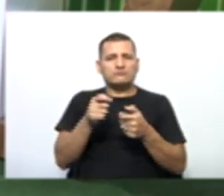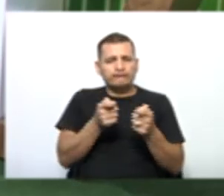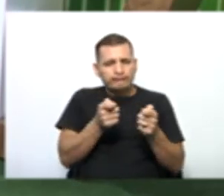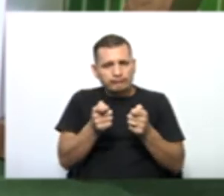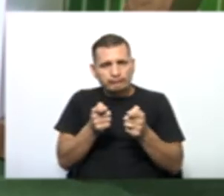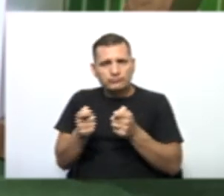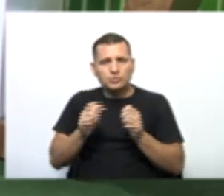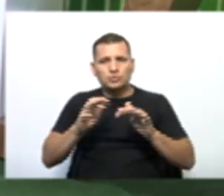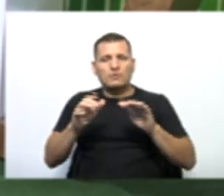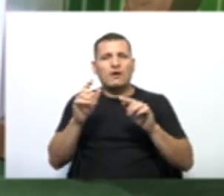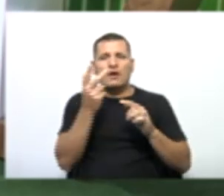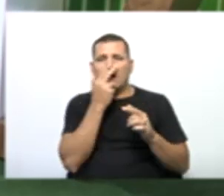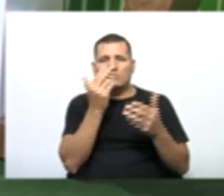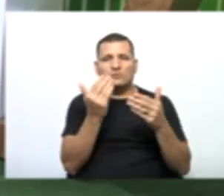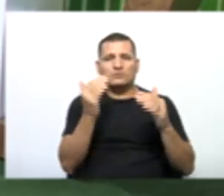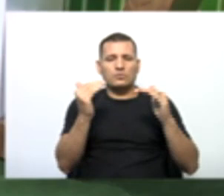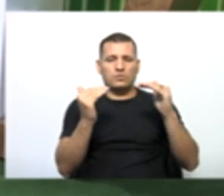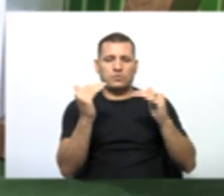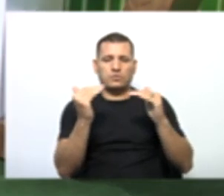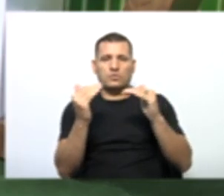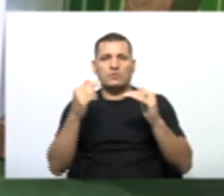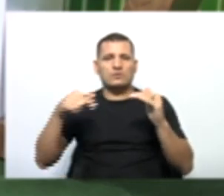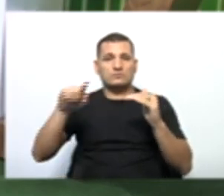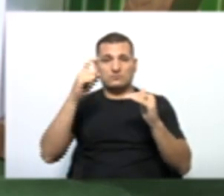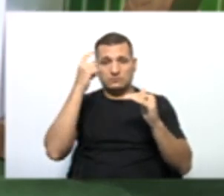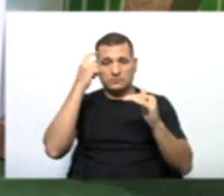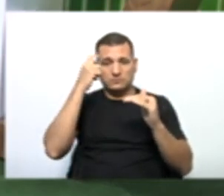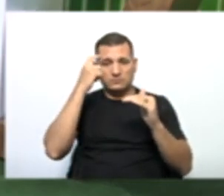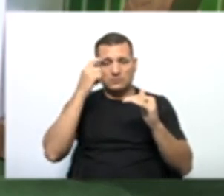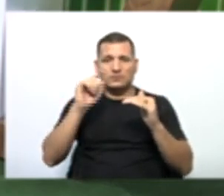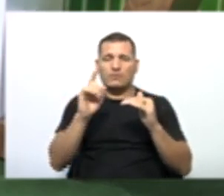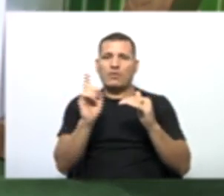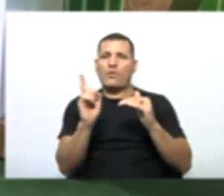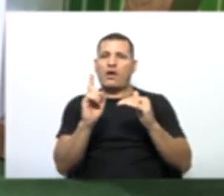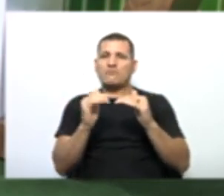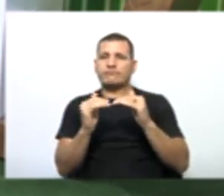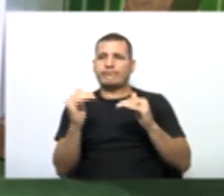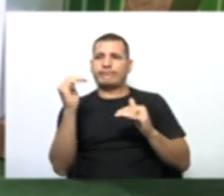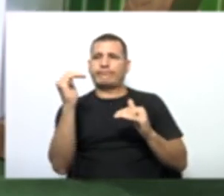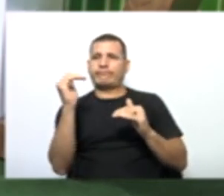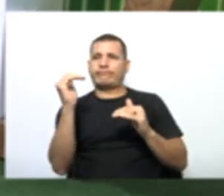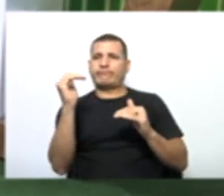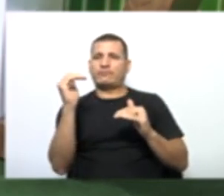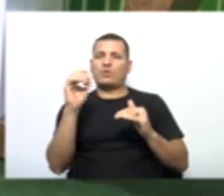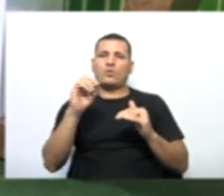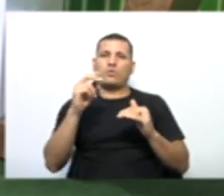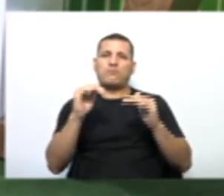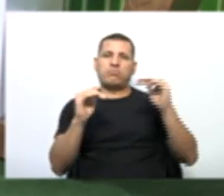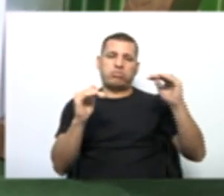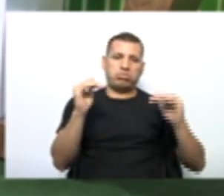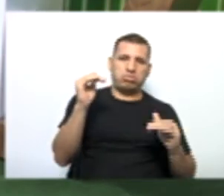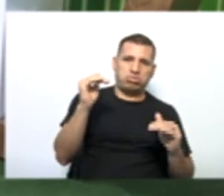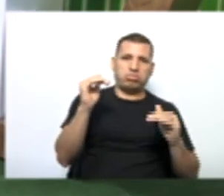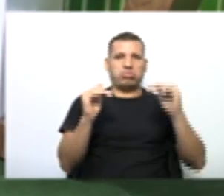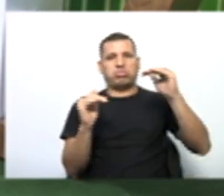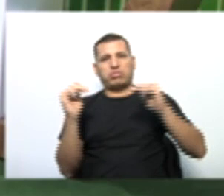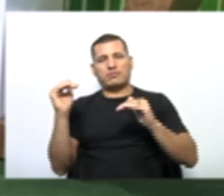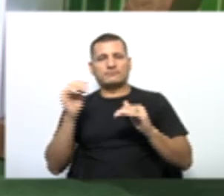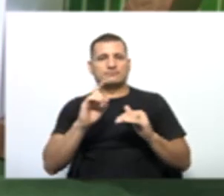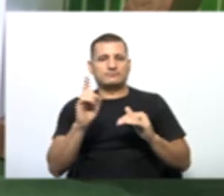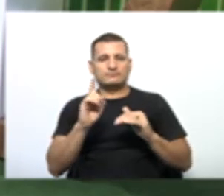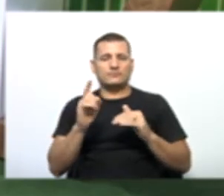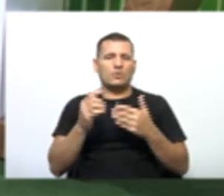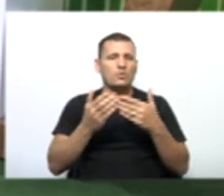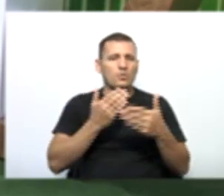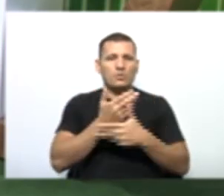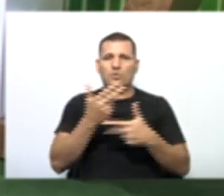ponto de equilíbrio para a gente poder pensar. Então, nem ser muito além e nem ser muito aquém, né? De alguma coisa no nosso